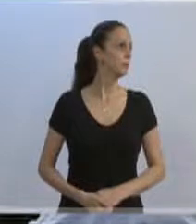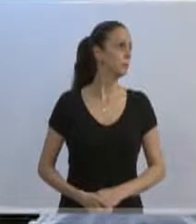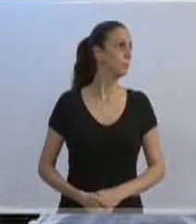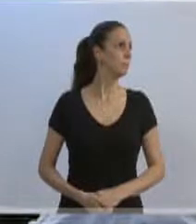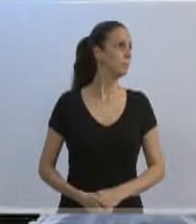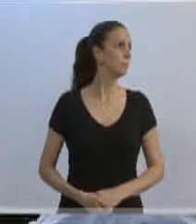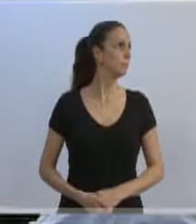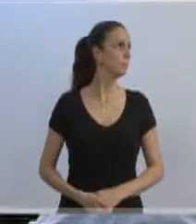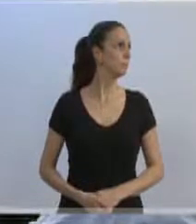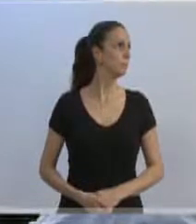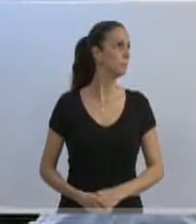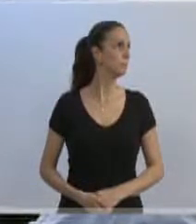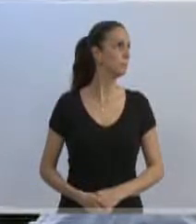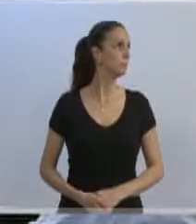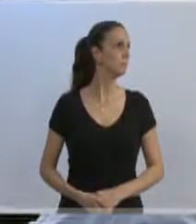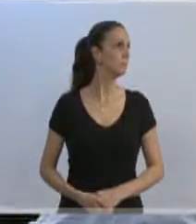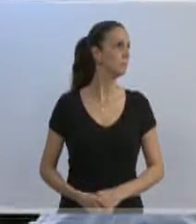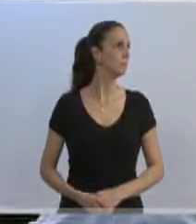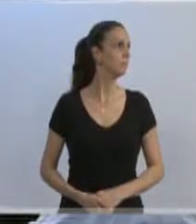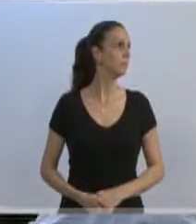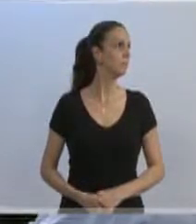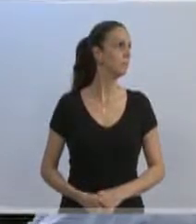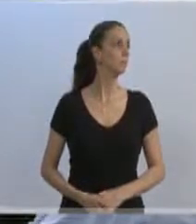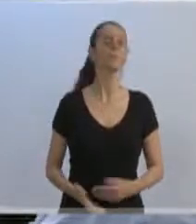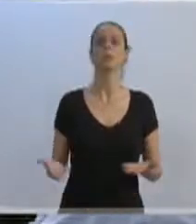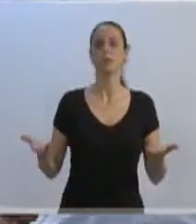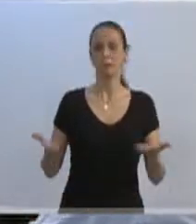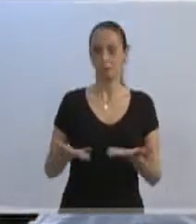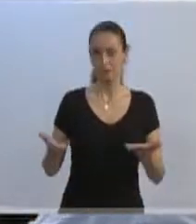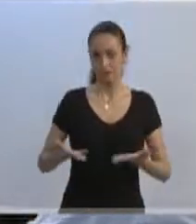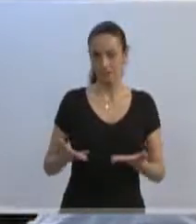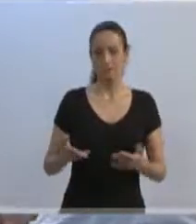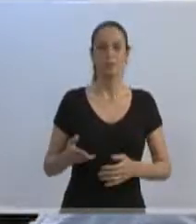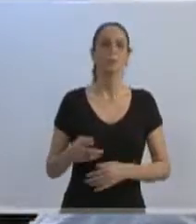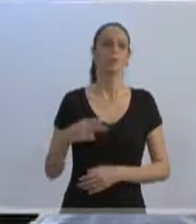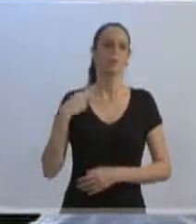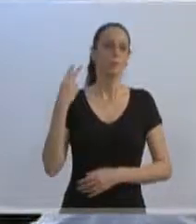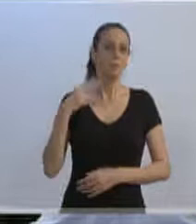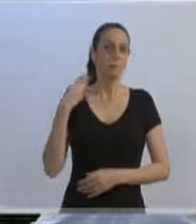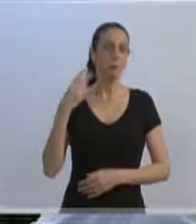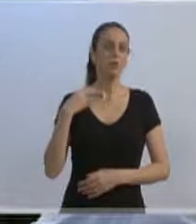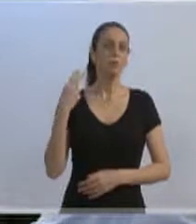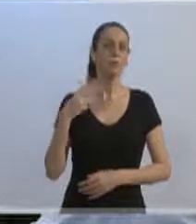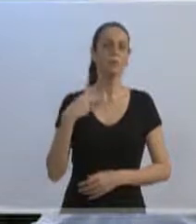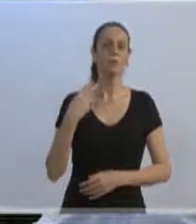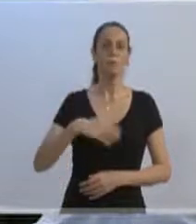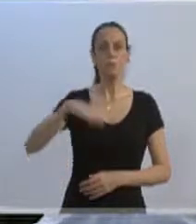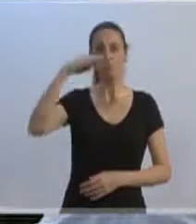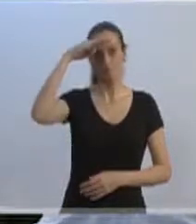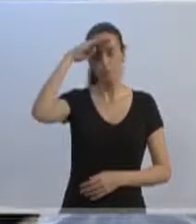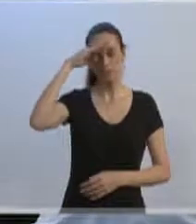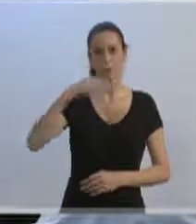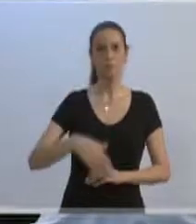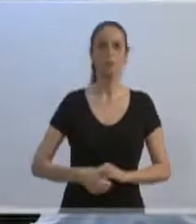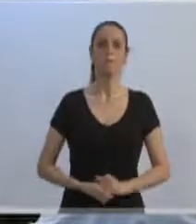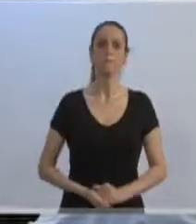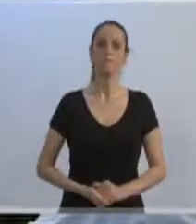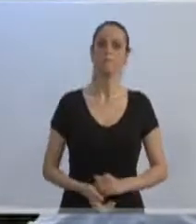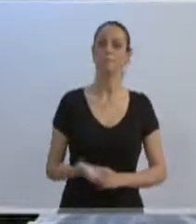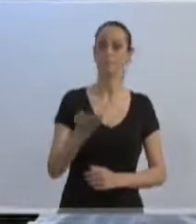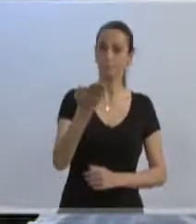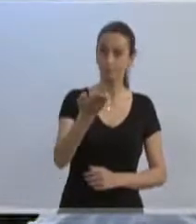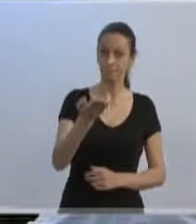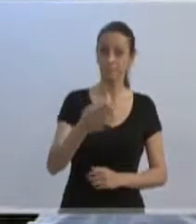com autorização do jovino cardoso vossa excelência